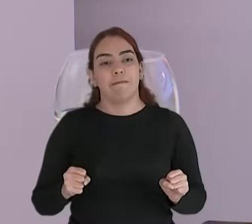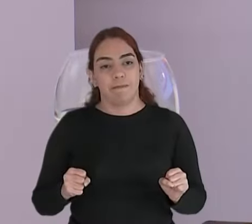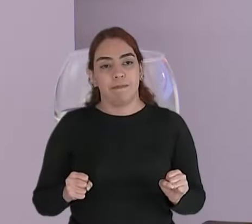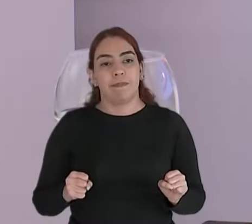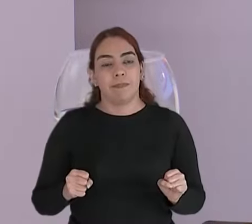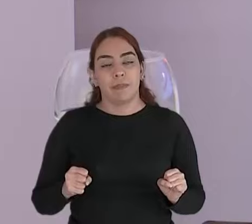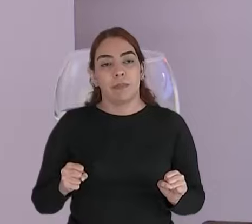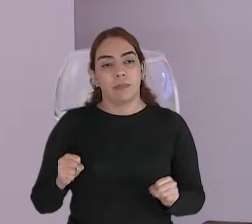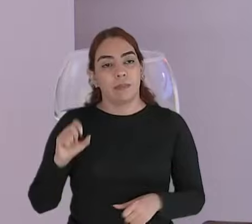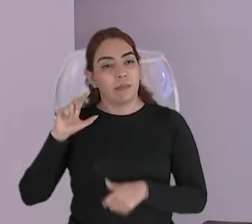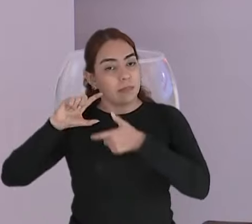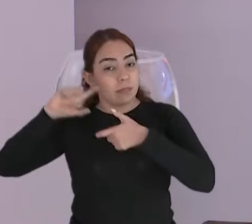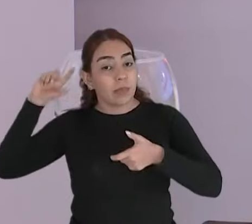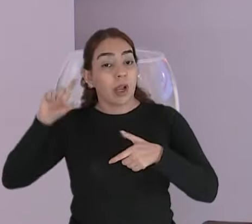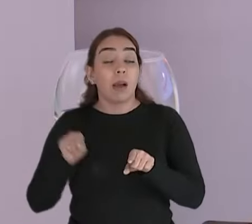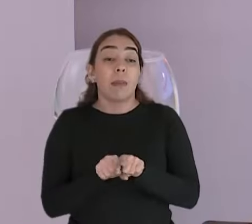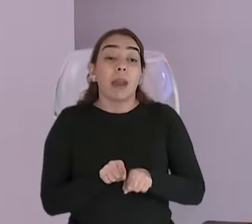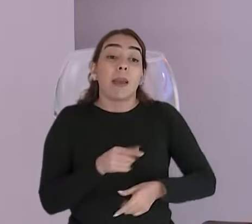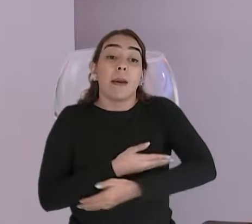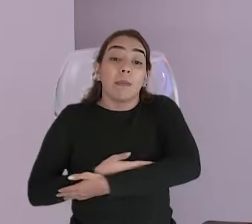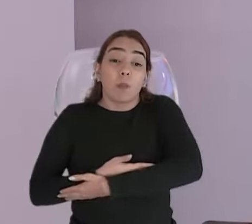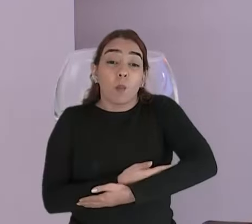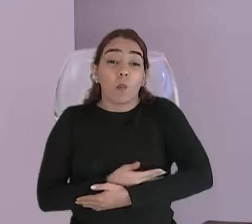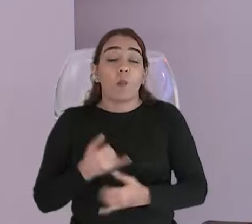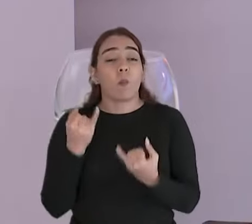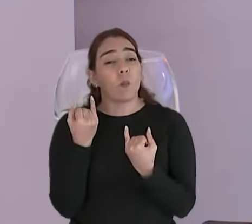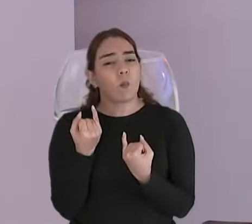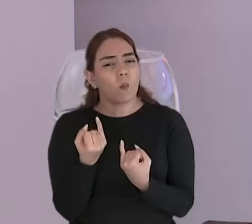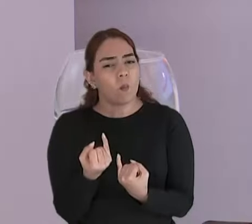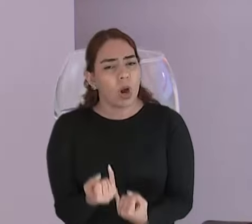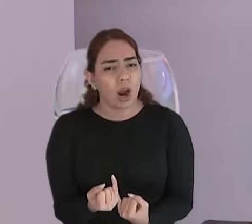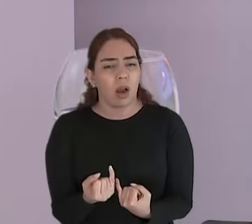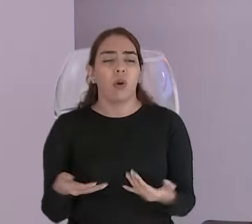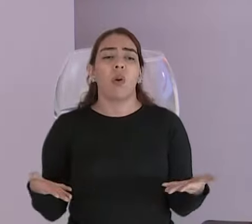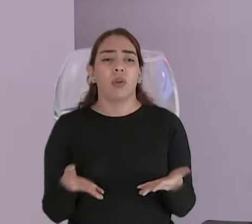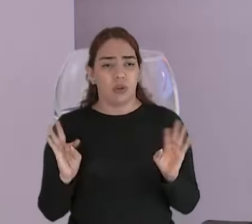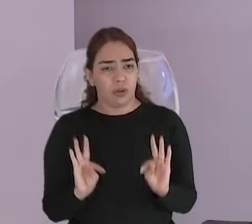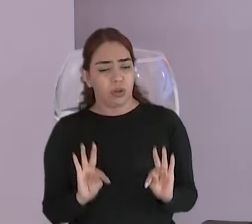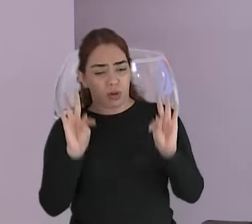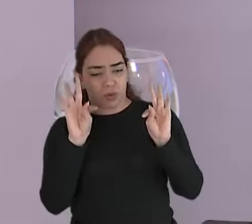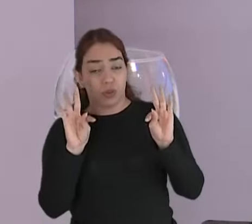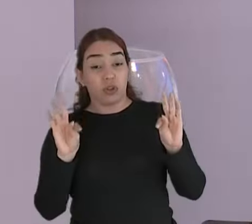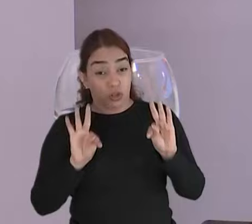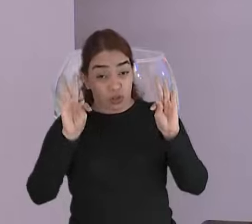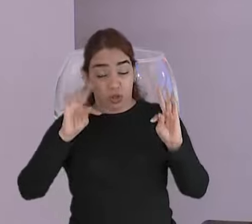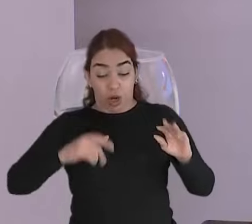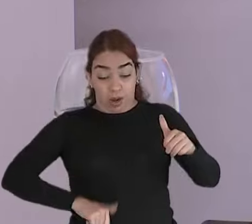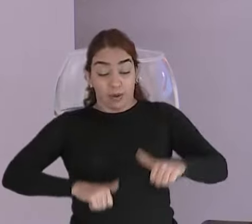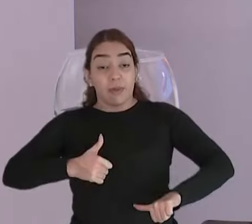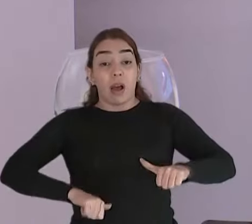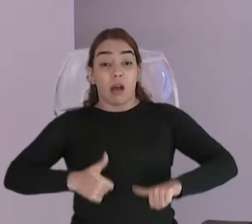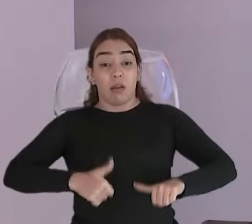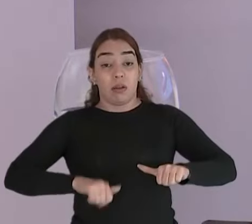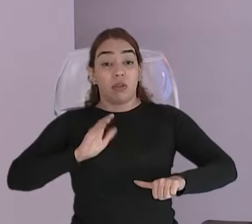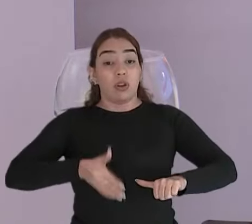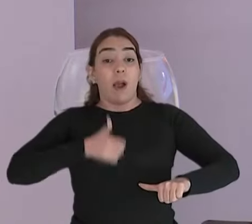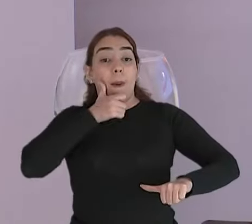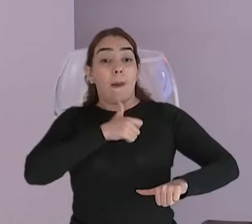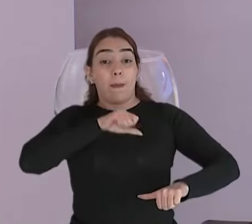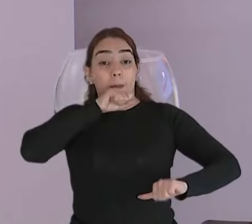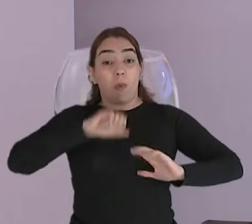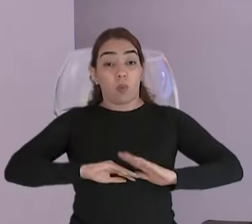Além disso, baixo peso ao nascimento, hoje em dia a gente tem tecnologias que, presto graças a Deus, que